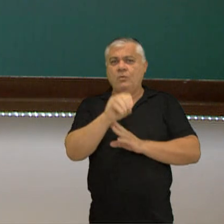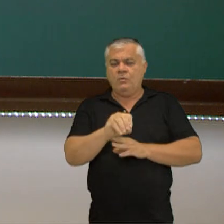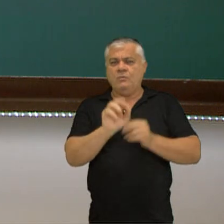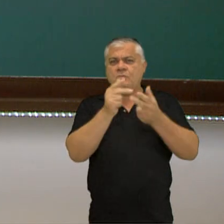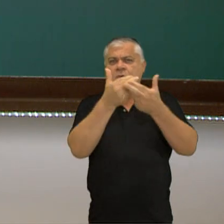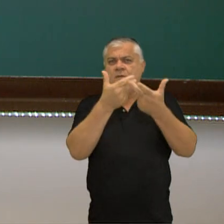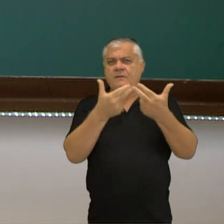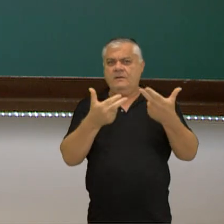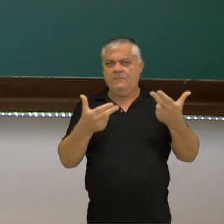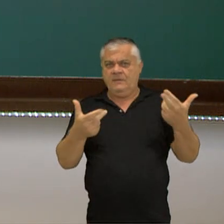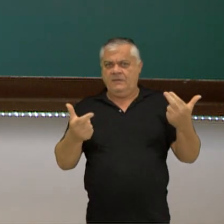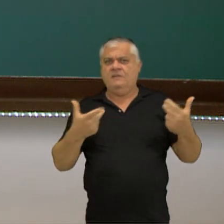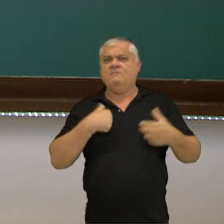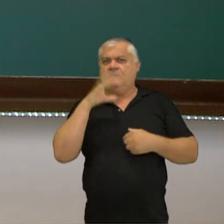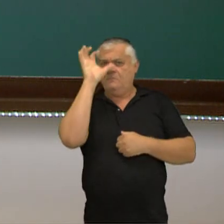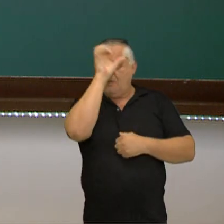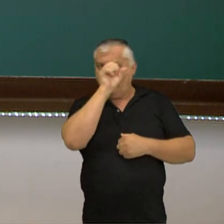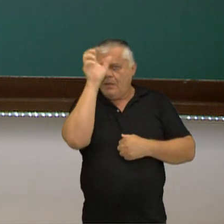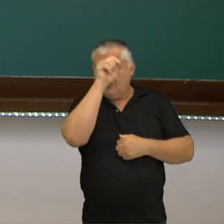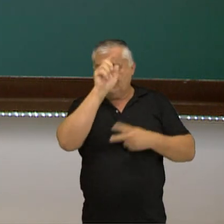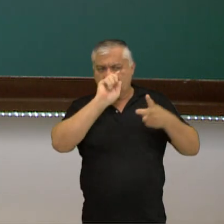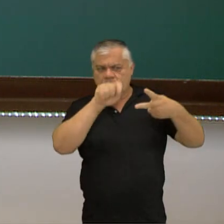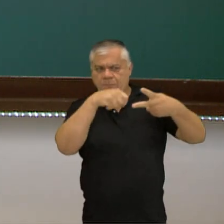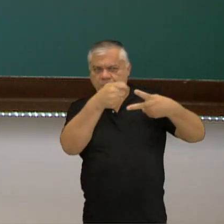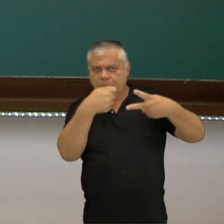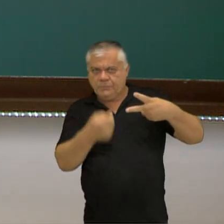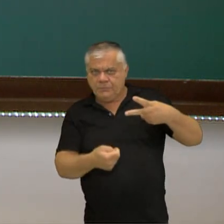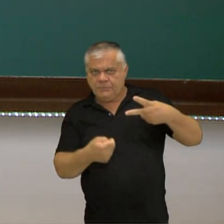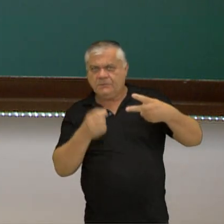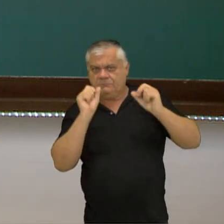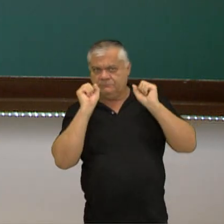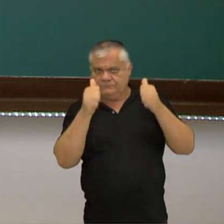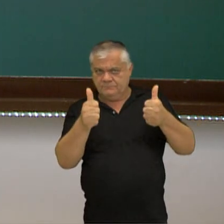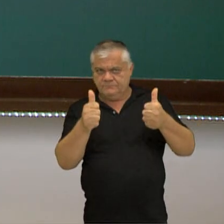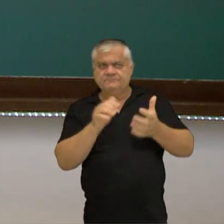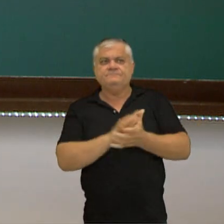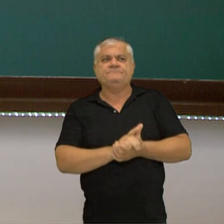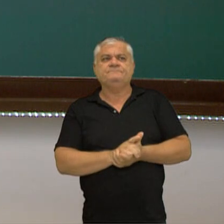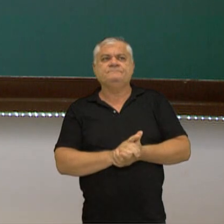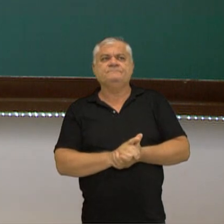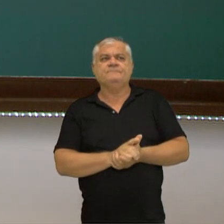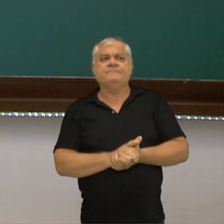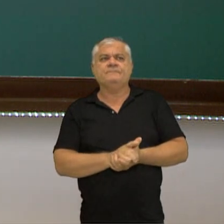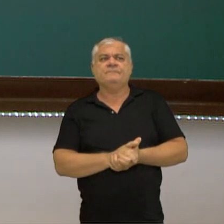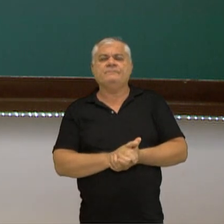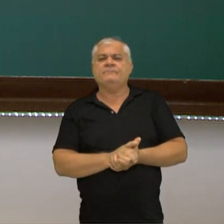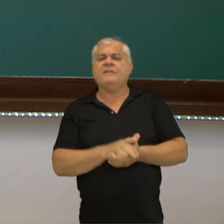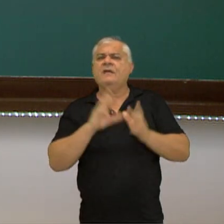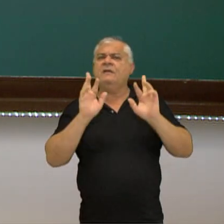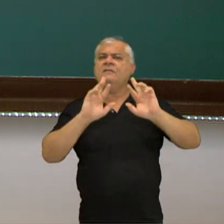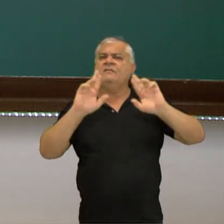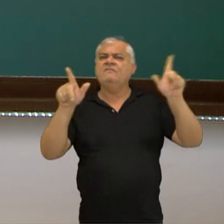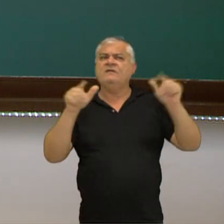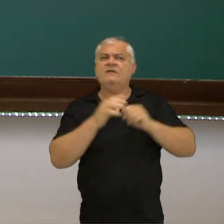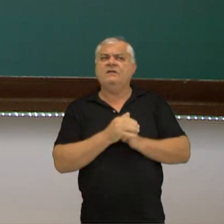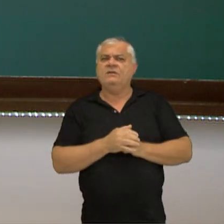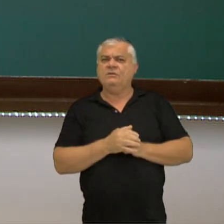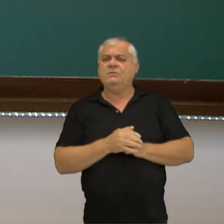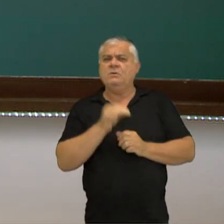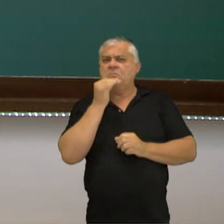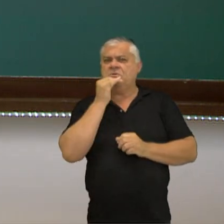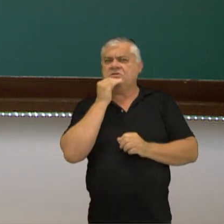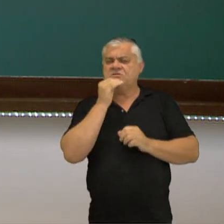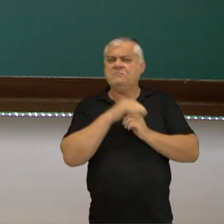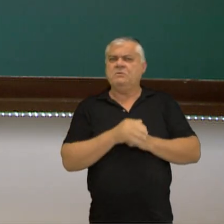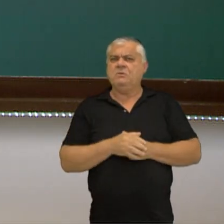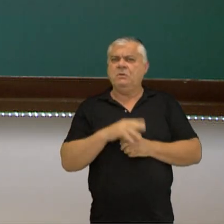Nessa aula a gente vai discutir os elementos do cilindro. Tranquilo, gente? Então vamos lá. Qual a diferença de poliedros